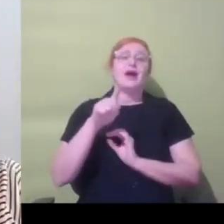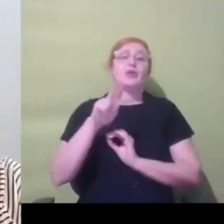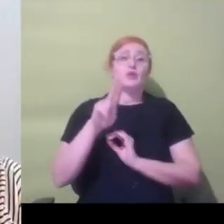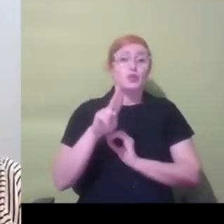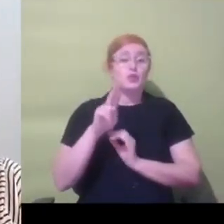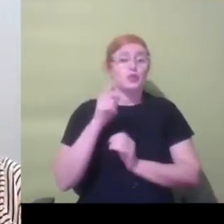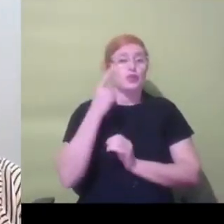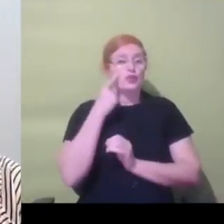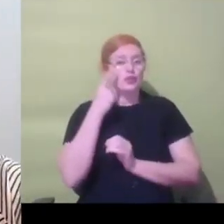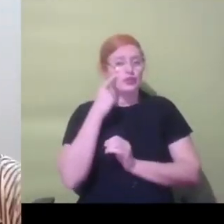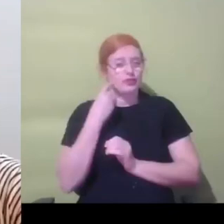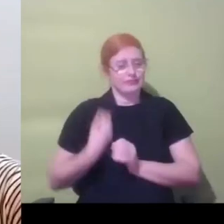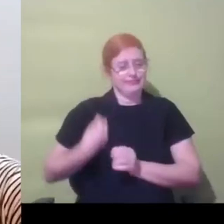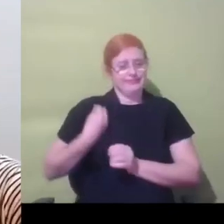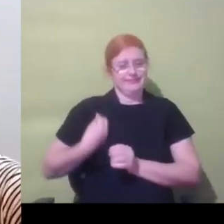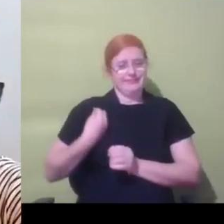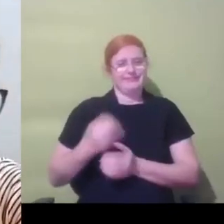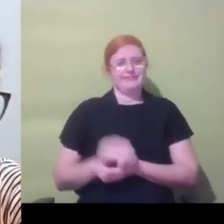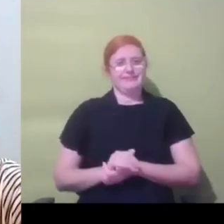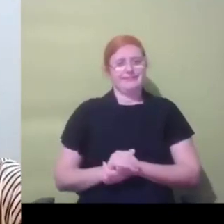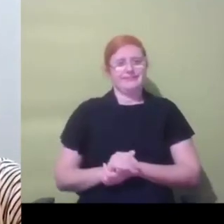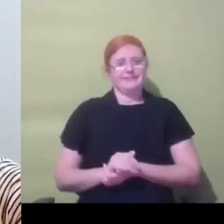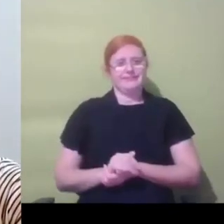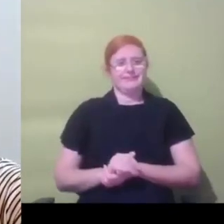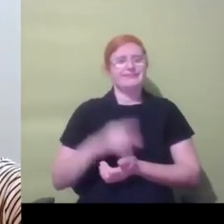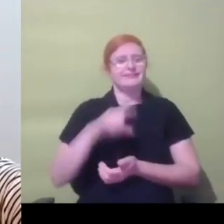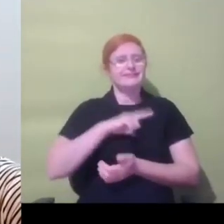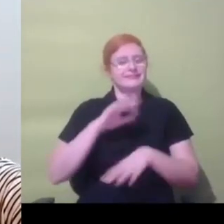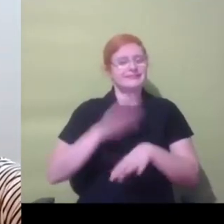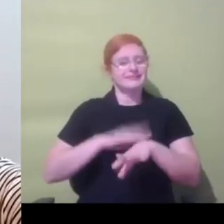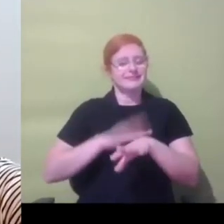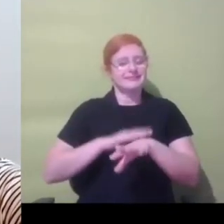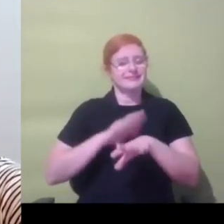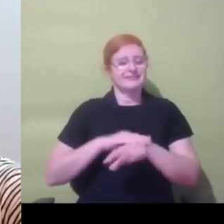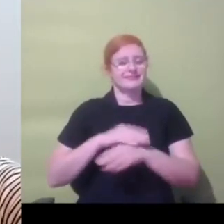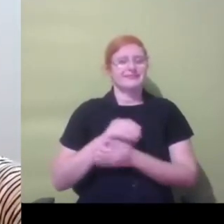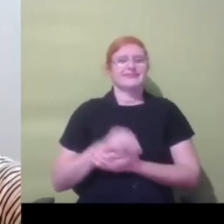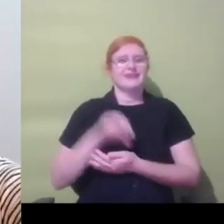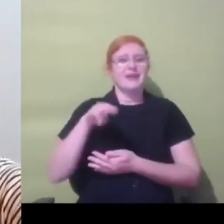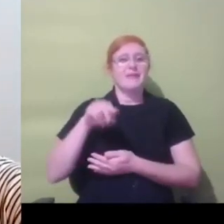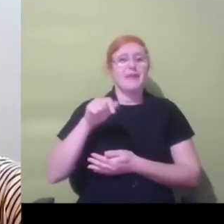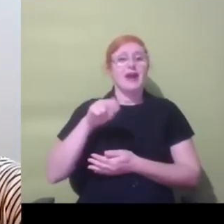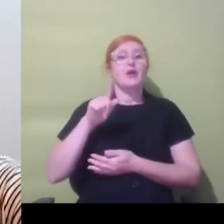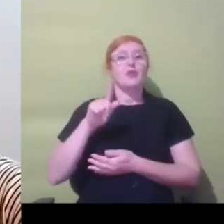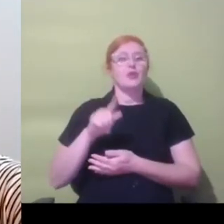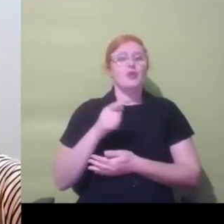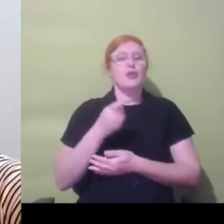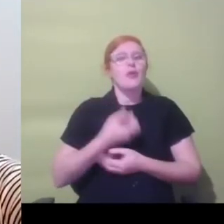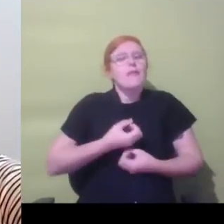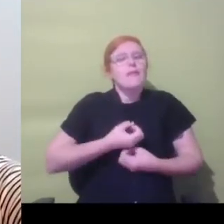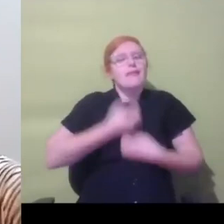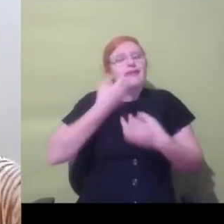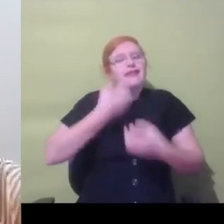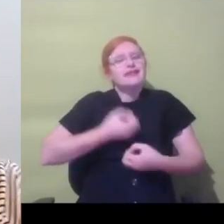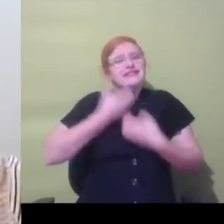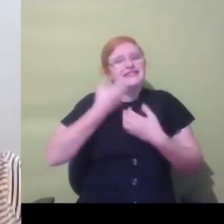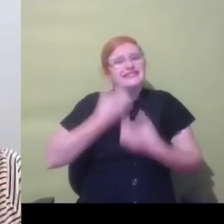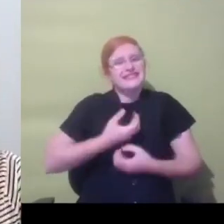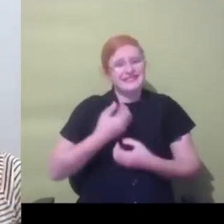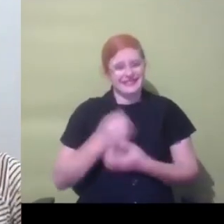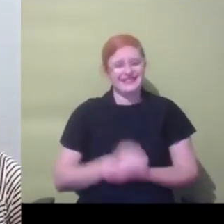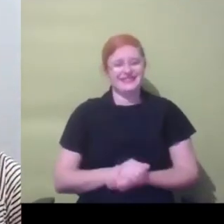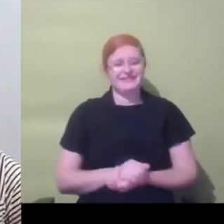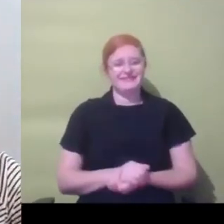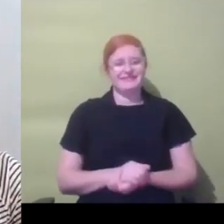Malu tá por aí, que Malu... Dá tempo? Dá tempo de Malu recitar a poesia que ela tinha separado